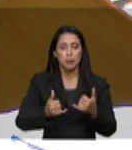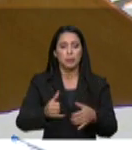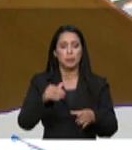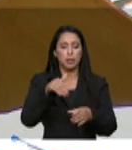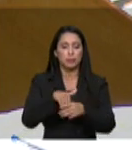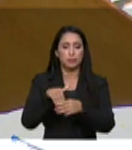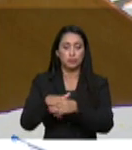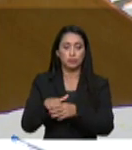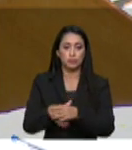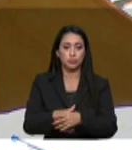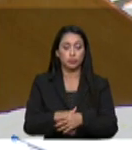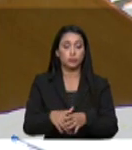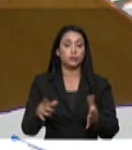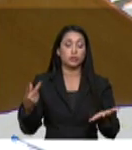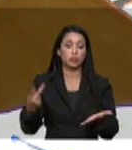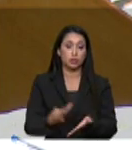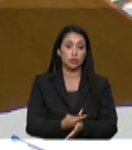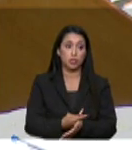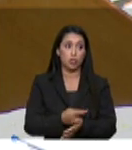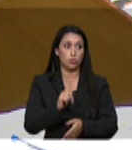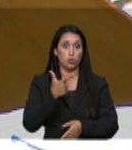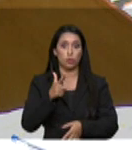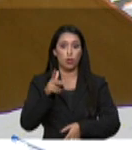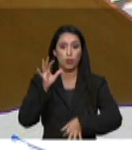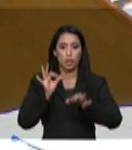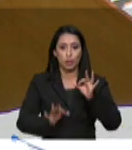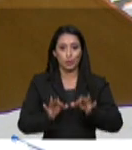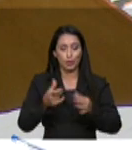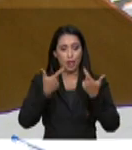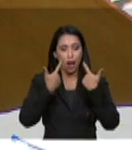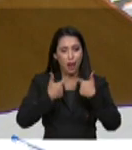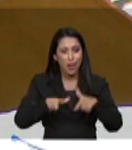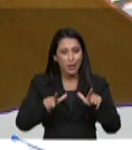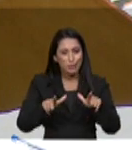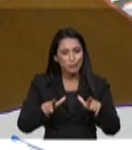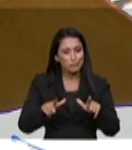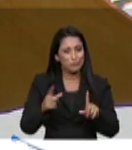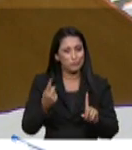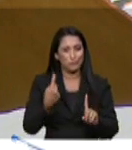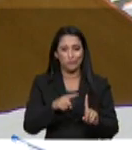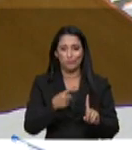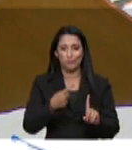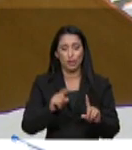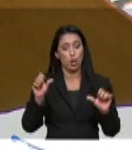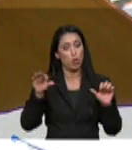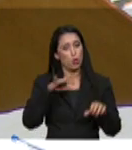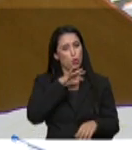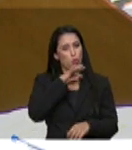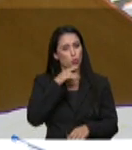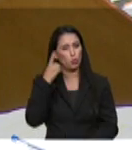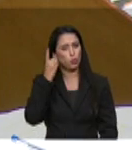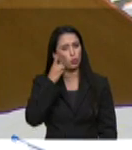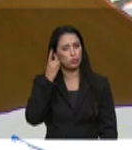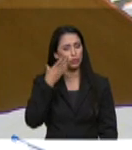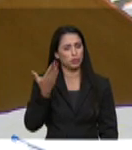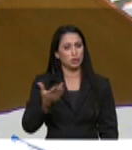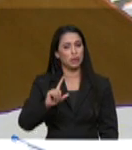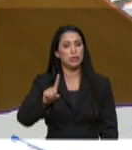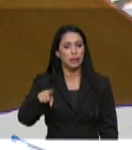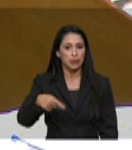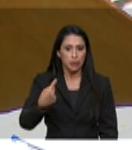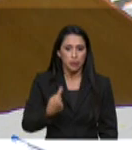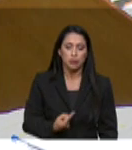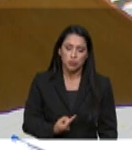mandato e depois fatos ocorridos que entendeu e justos com tudo em linguajar é recomendável com o parlamentar O que foi